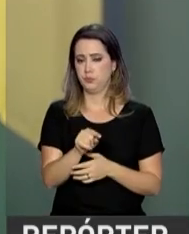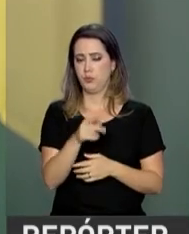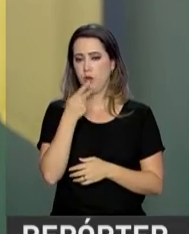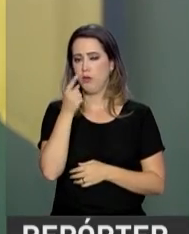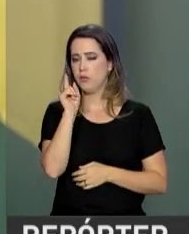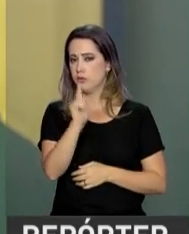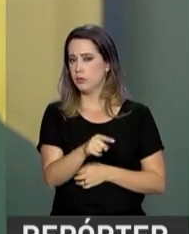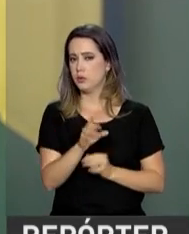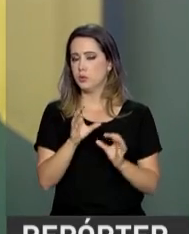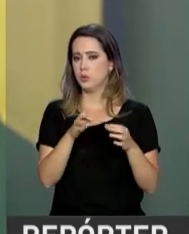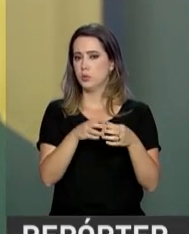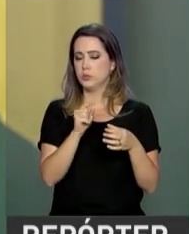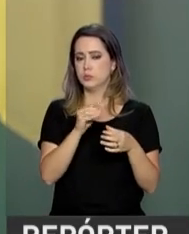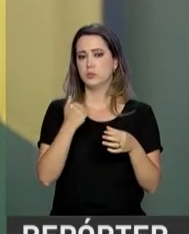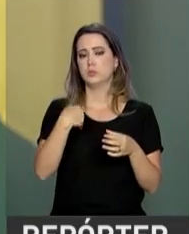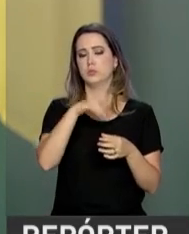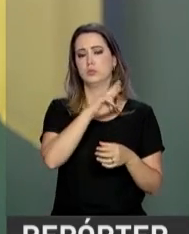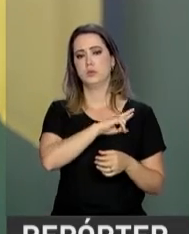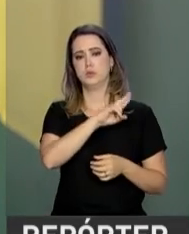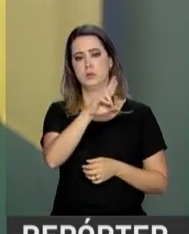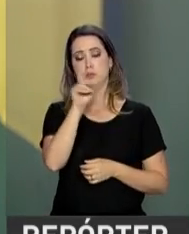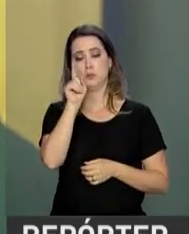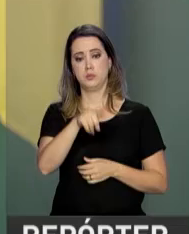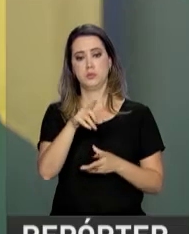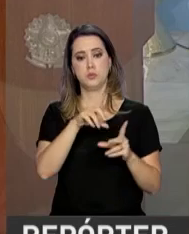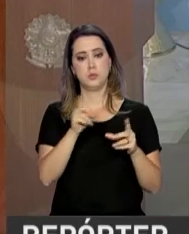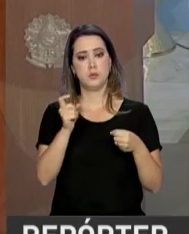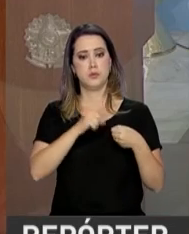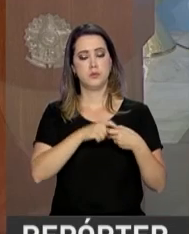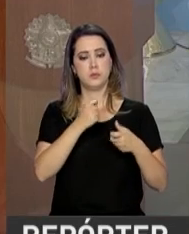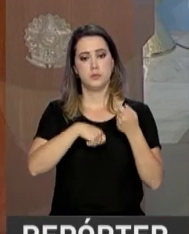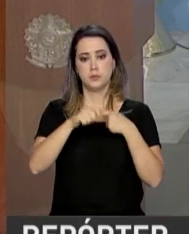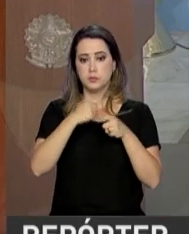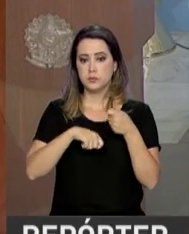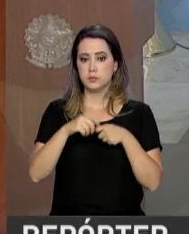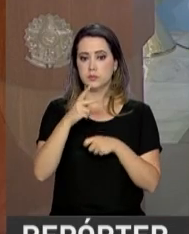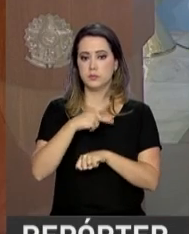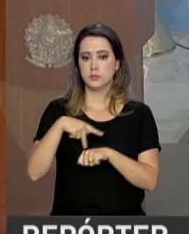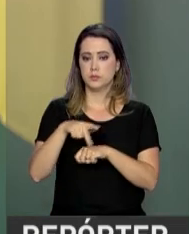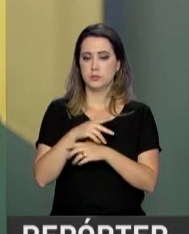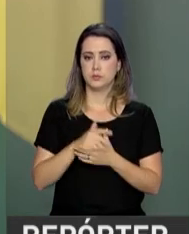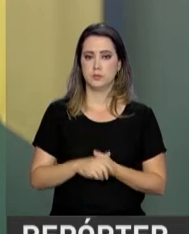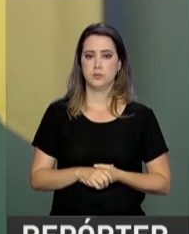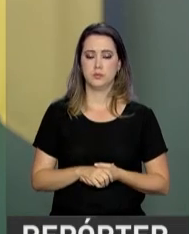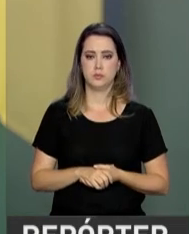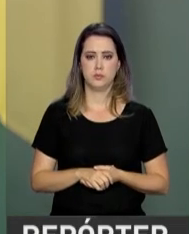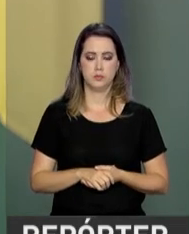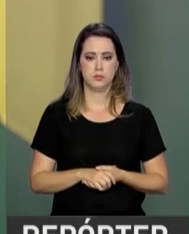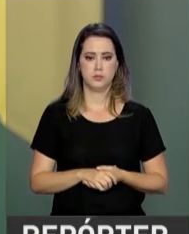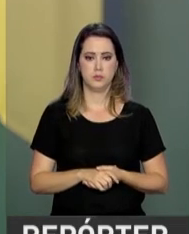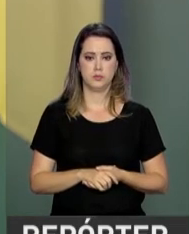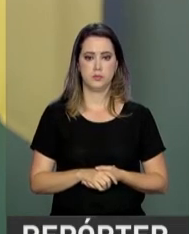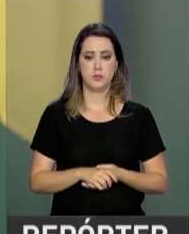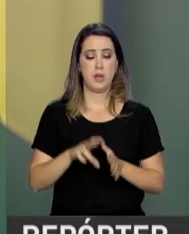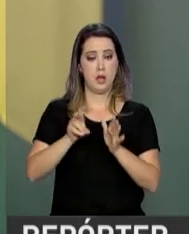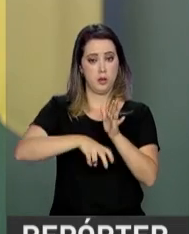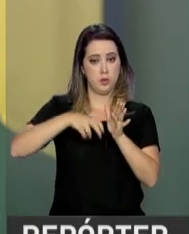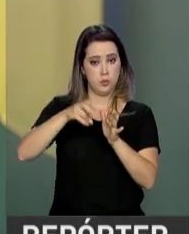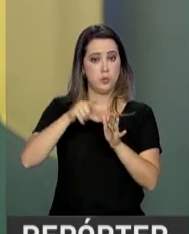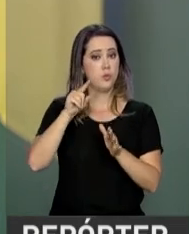que o setor foi um dos responsáveis pela retomada econômica do país ela é fonte de empregos